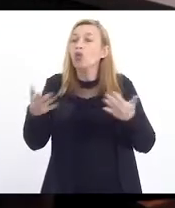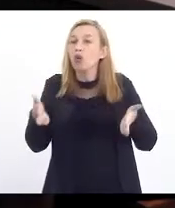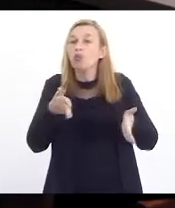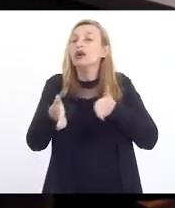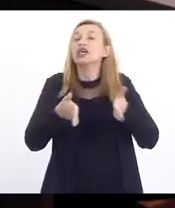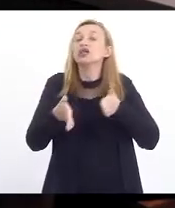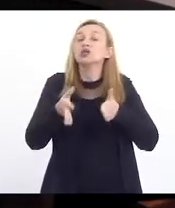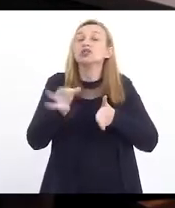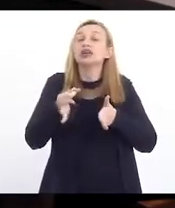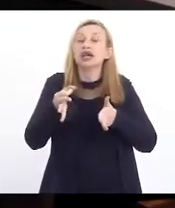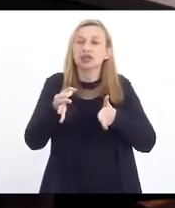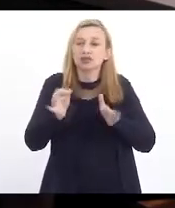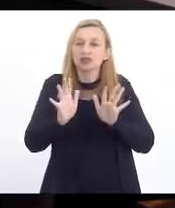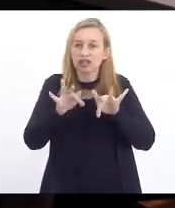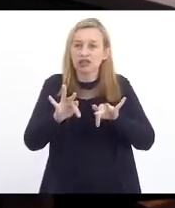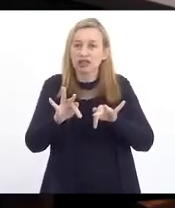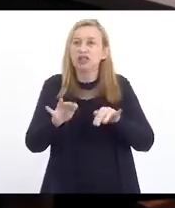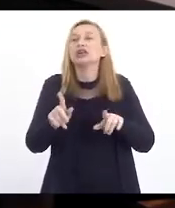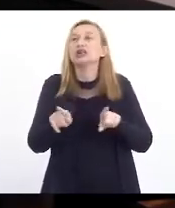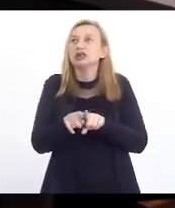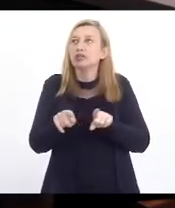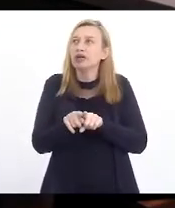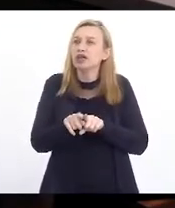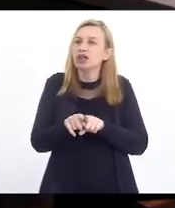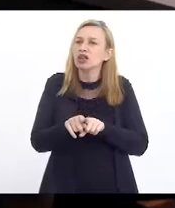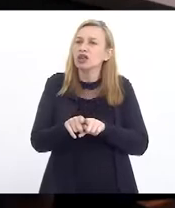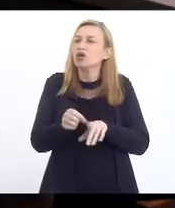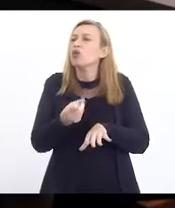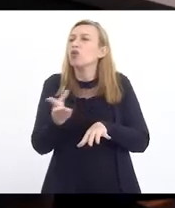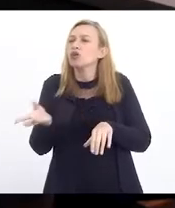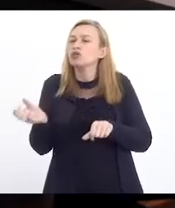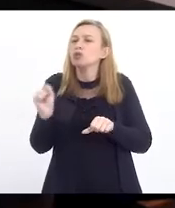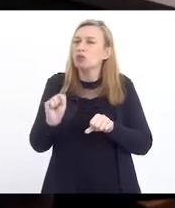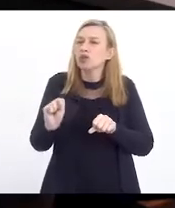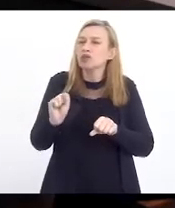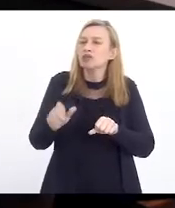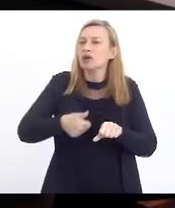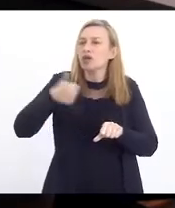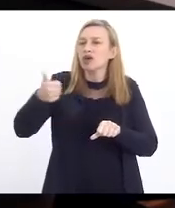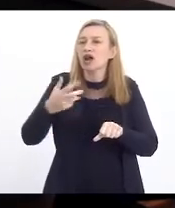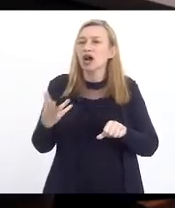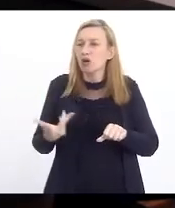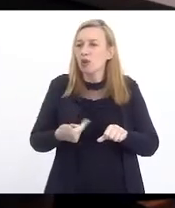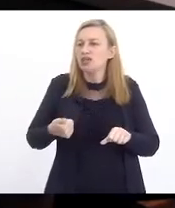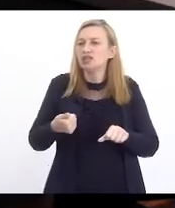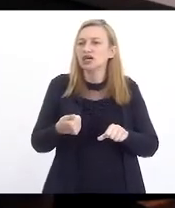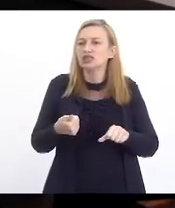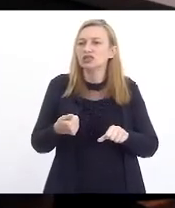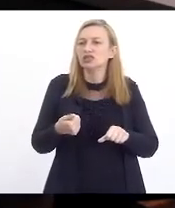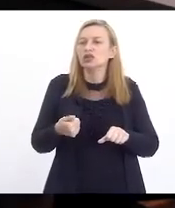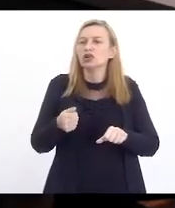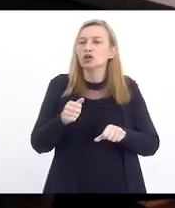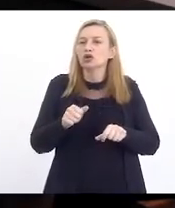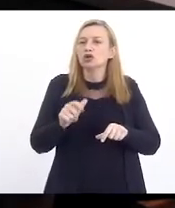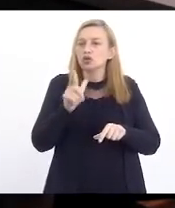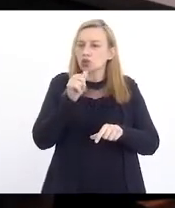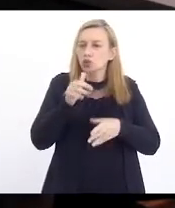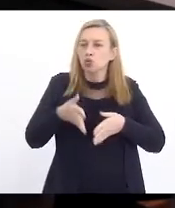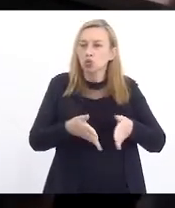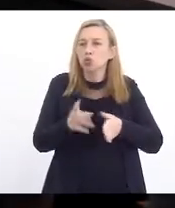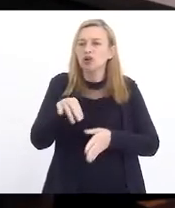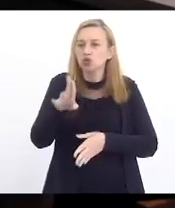será executado, e também se a gente puder ter índice, né, o quanto isso pode melhorar a qualidade da água do Rio Guandu.